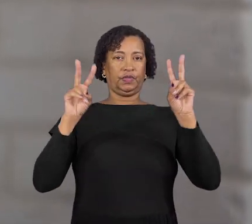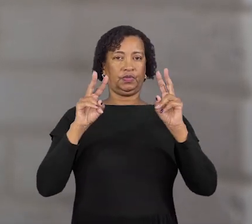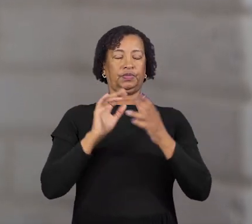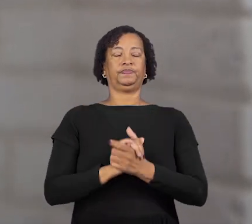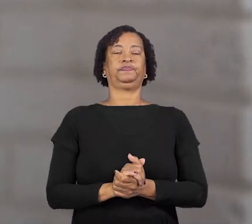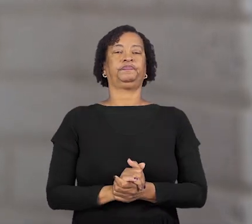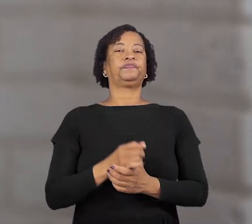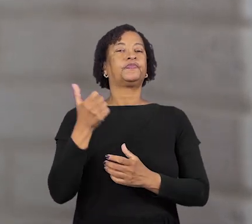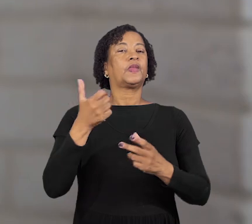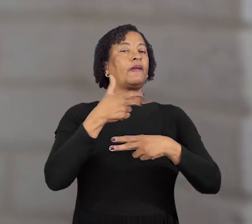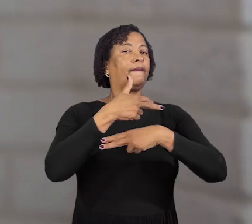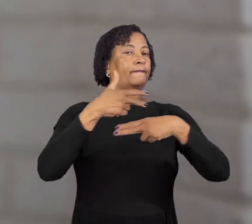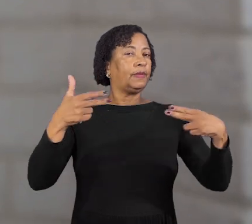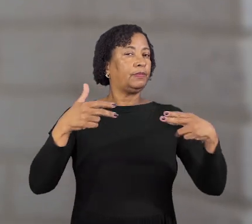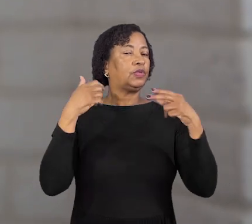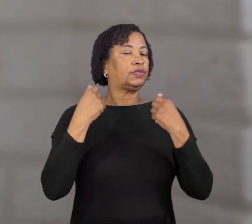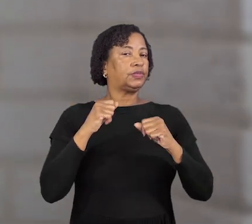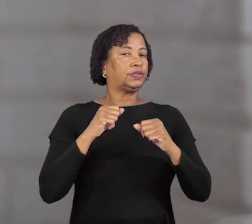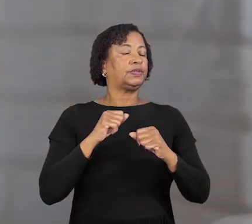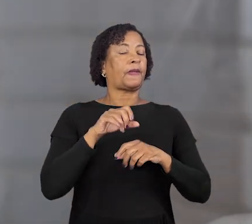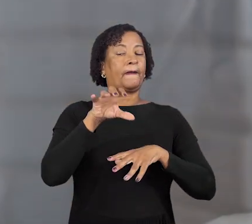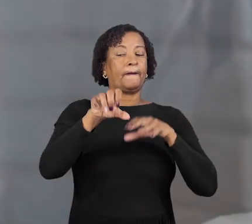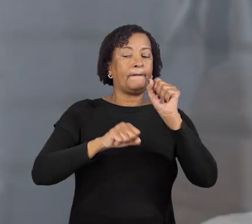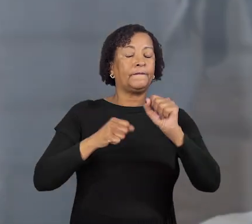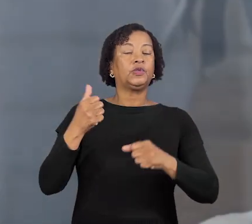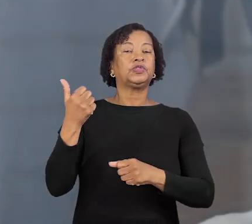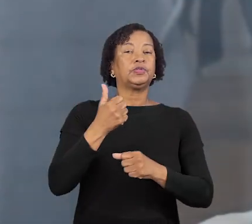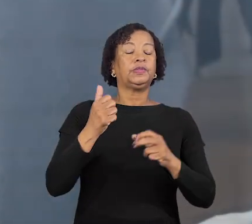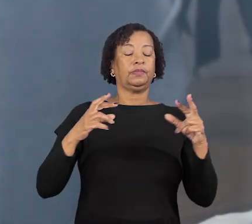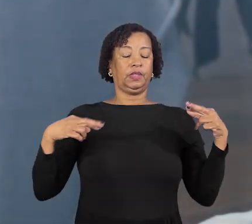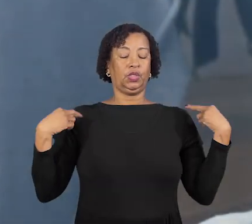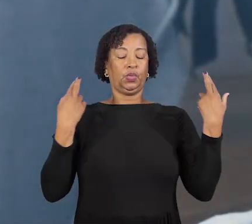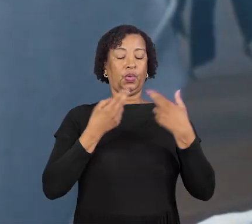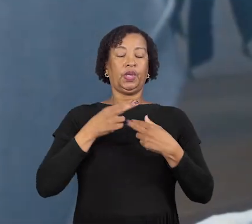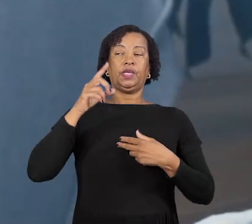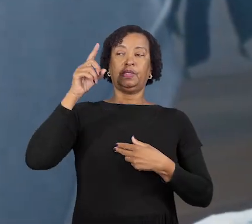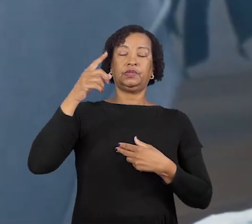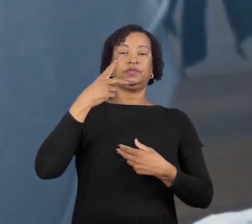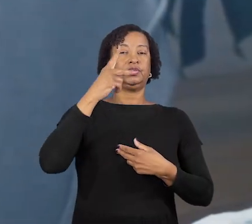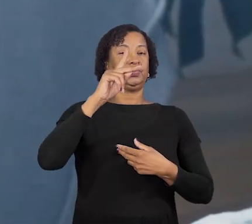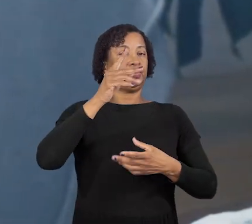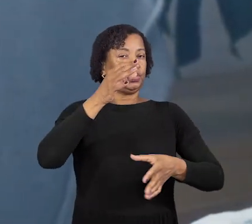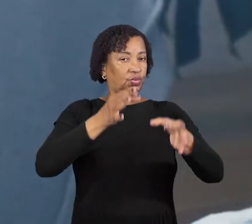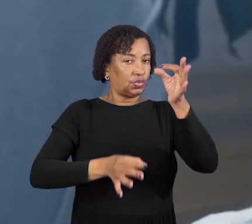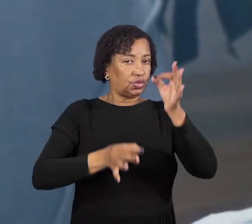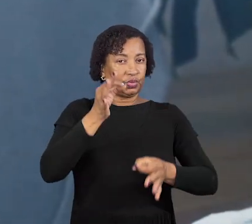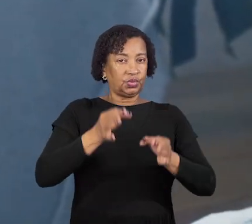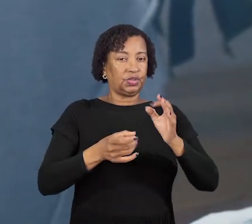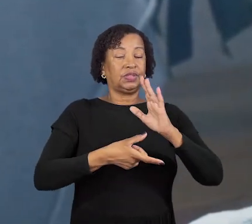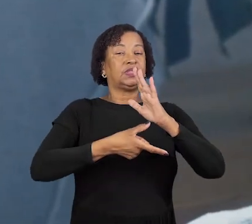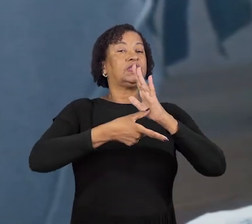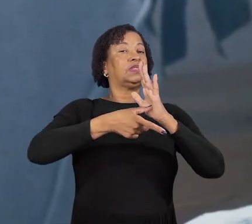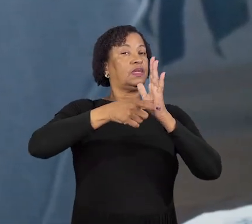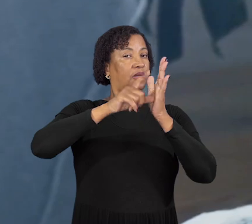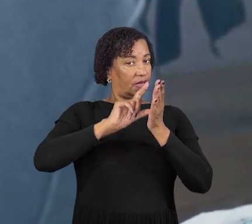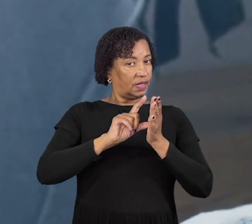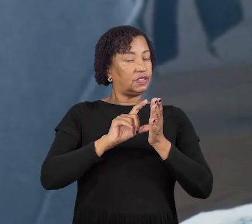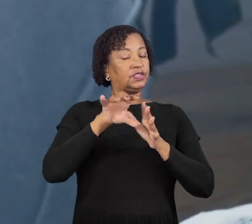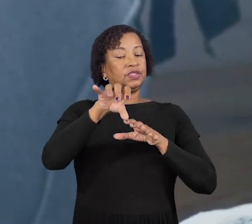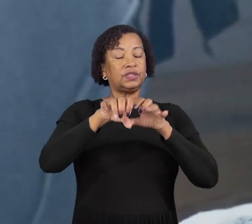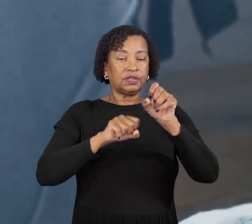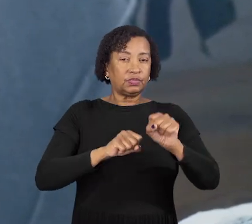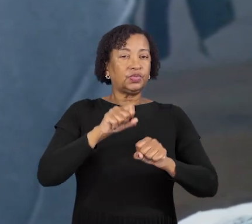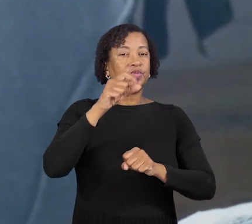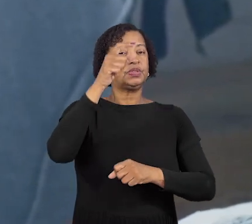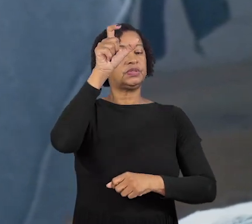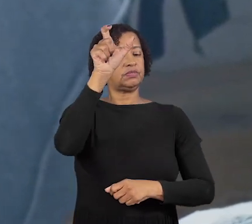Muito bem, a primeira coisa deve ser: busque primeiro o reino de Deus e a sua justiça. Antes de mais nada, busque